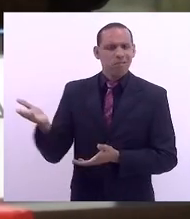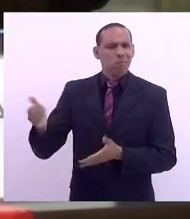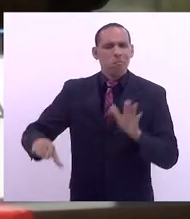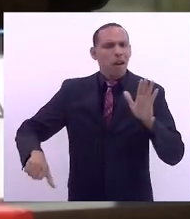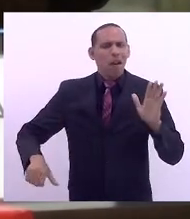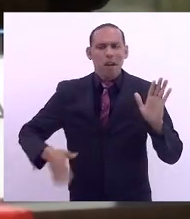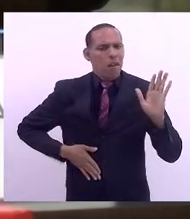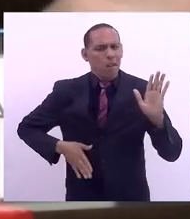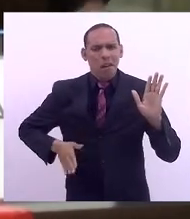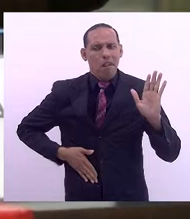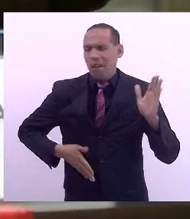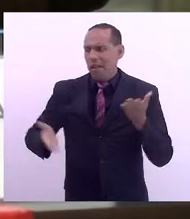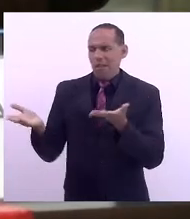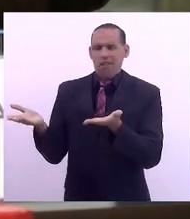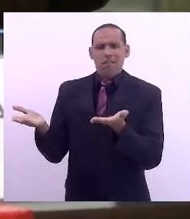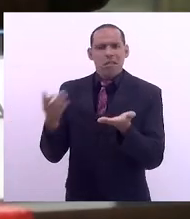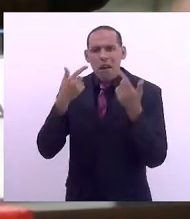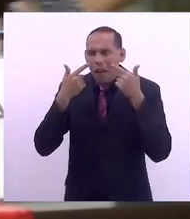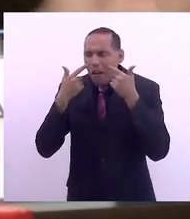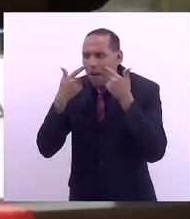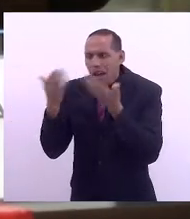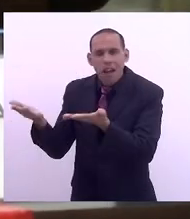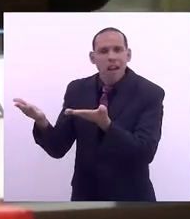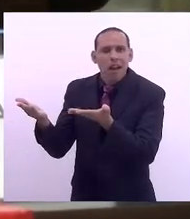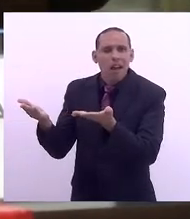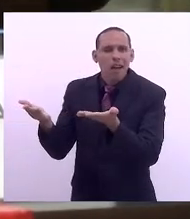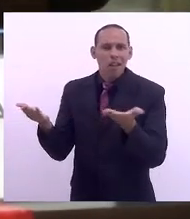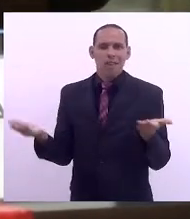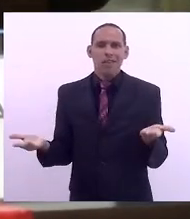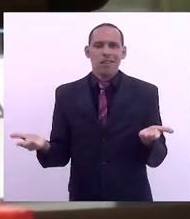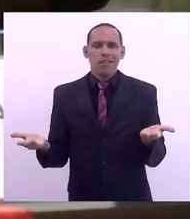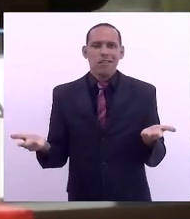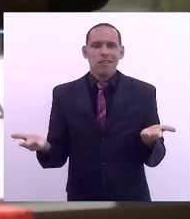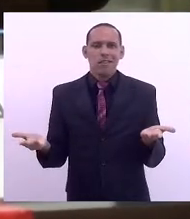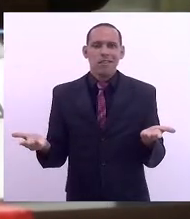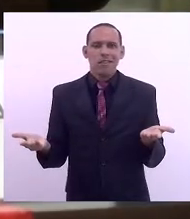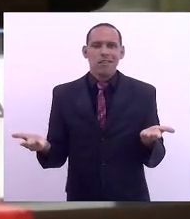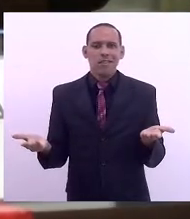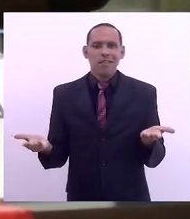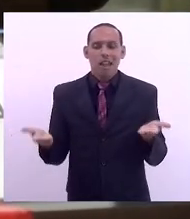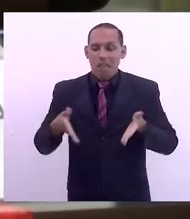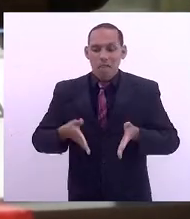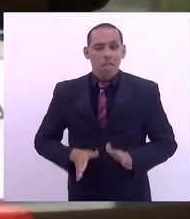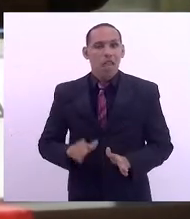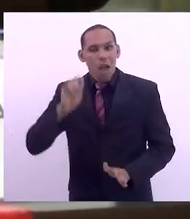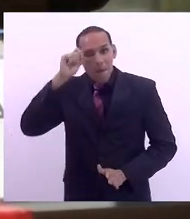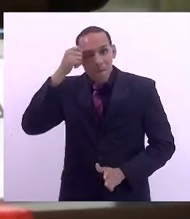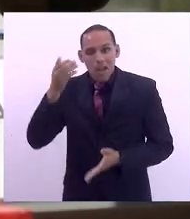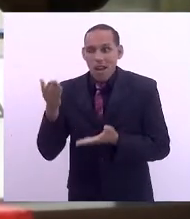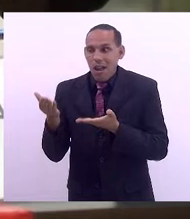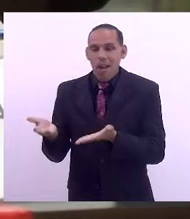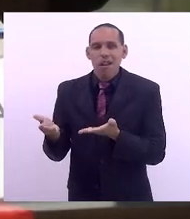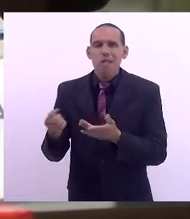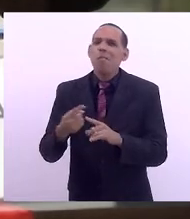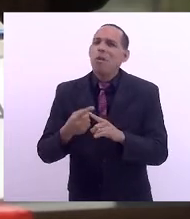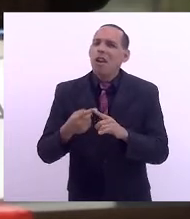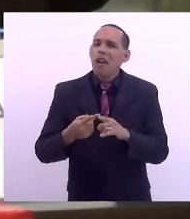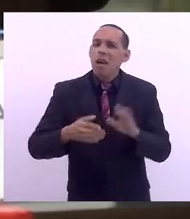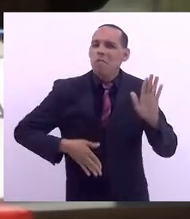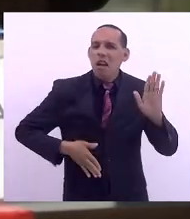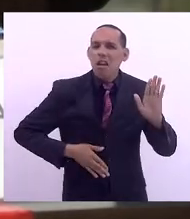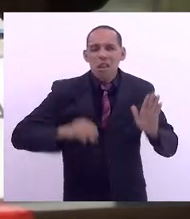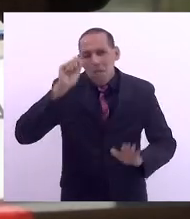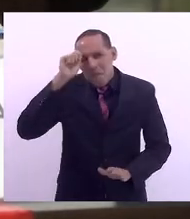bandido. Não está vendo? Que produtor? Mas é o preto. Porque esse bandido preto